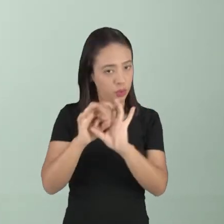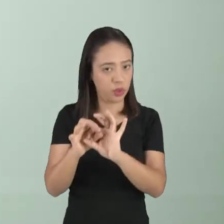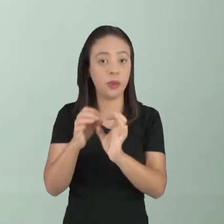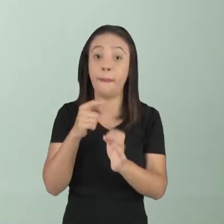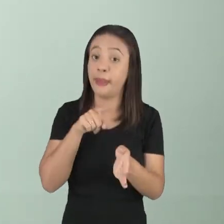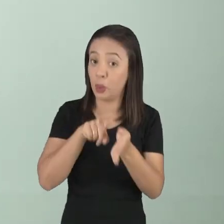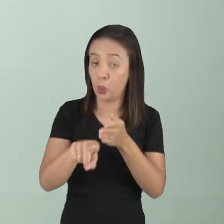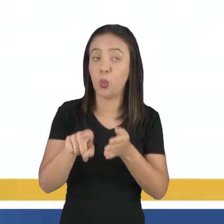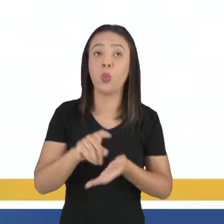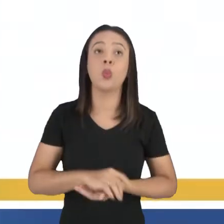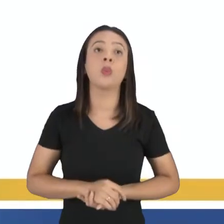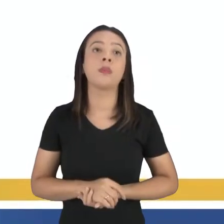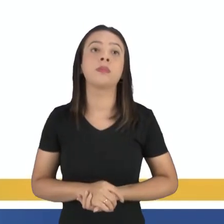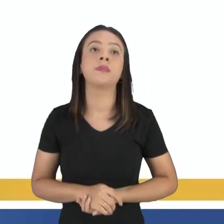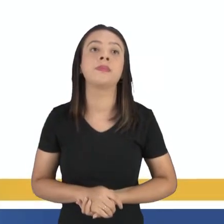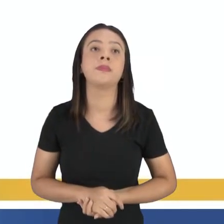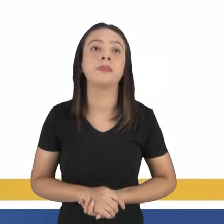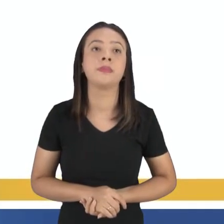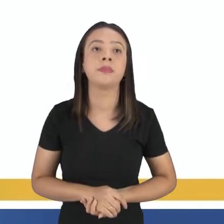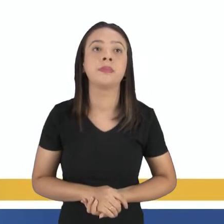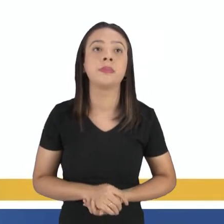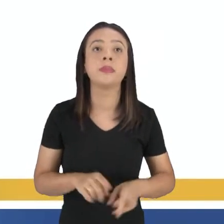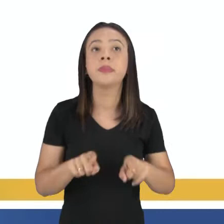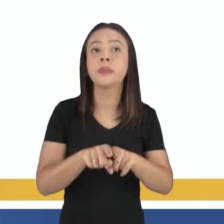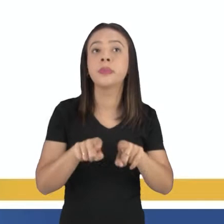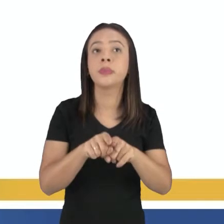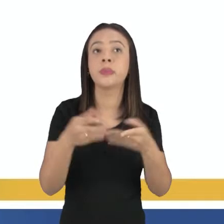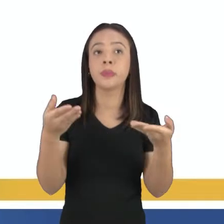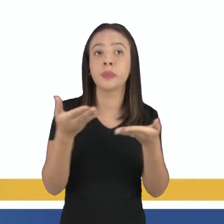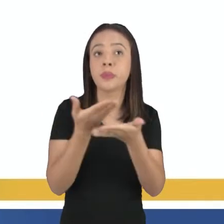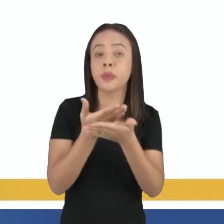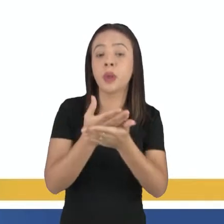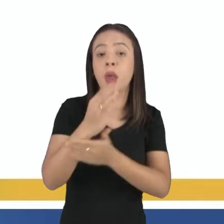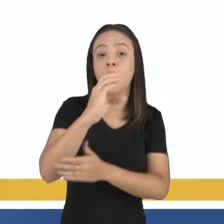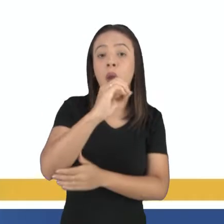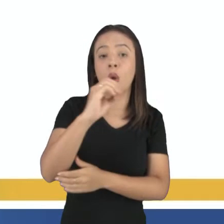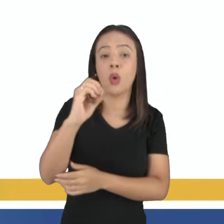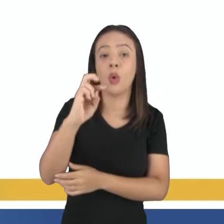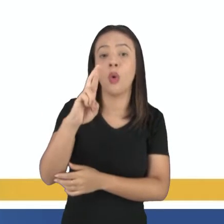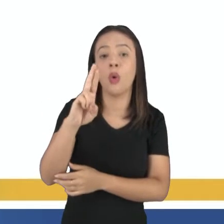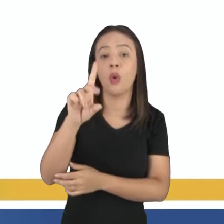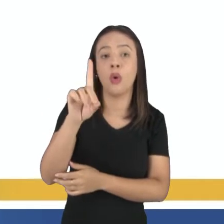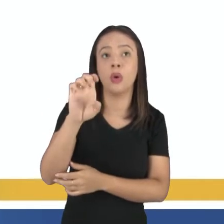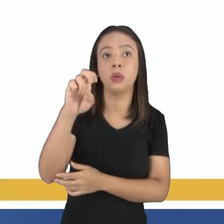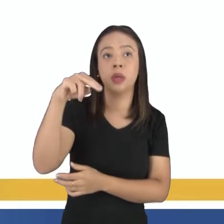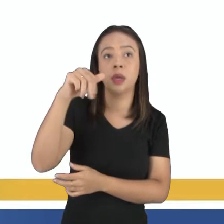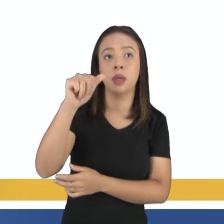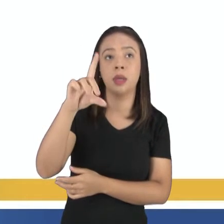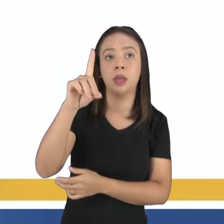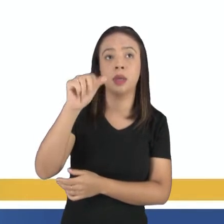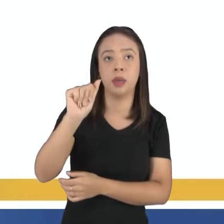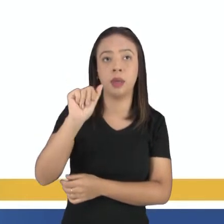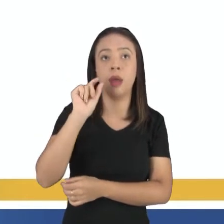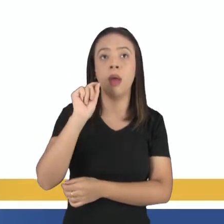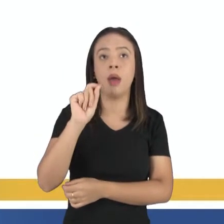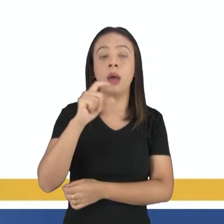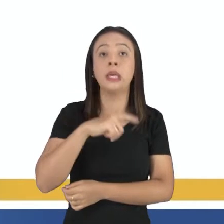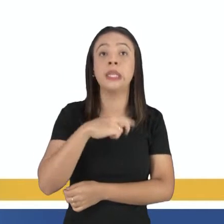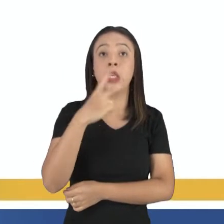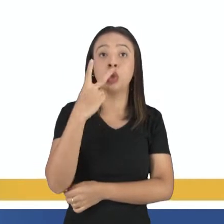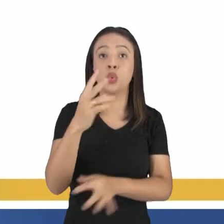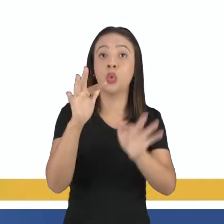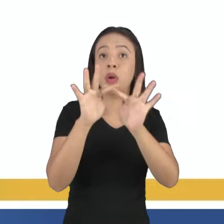enunciado. Aí vamos ver então sobre as coordenadas. A oração coordenada, ela caracteriza